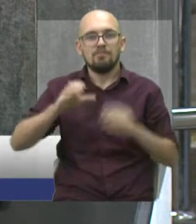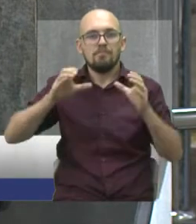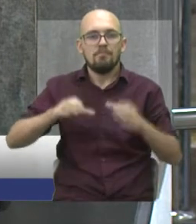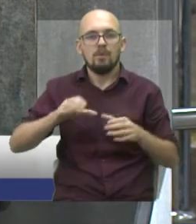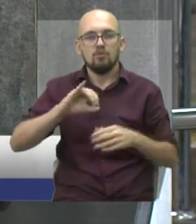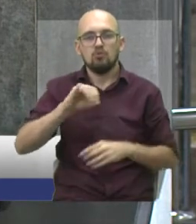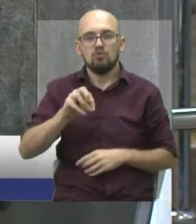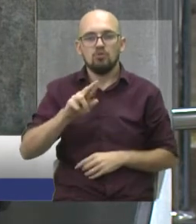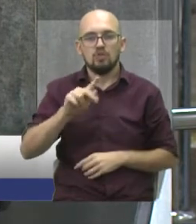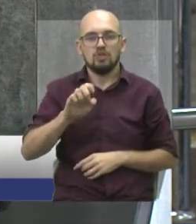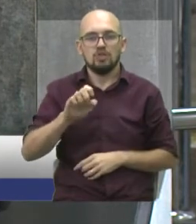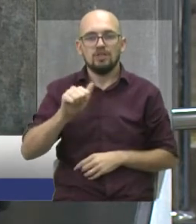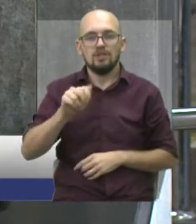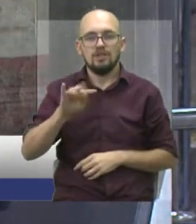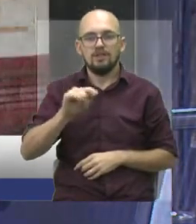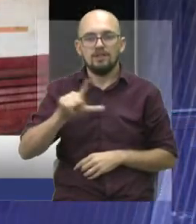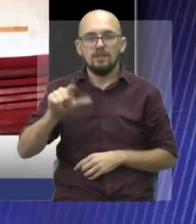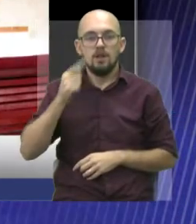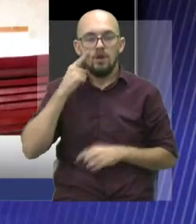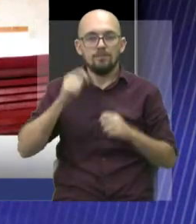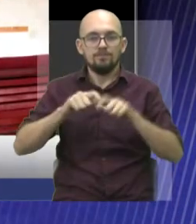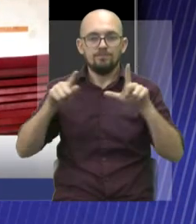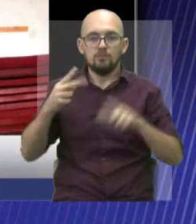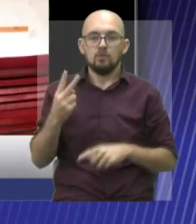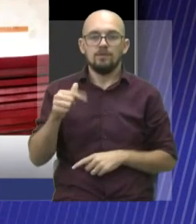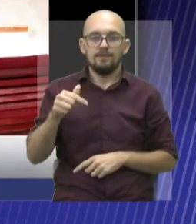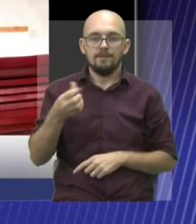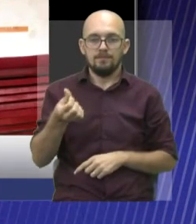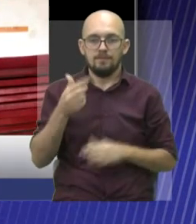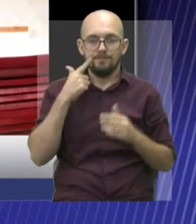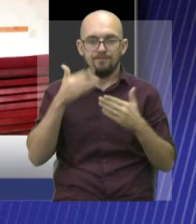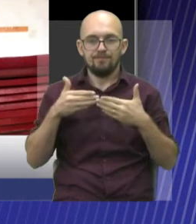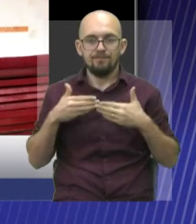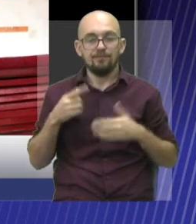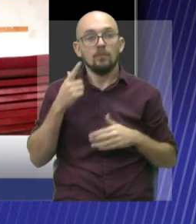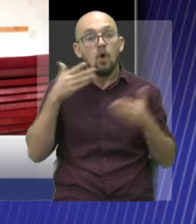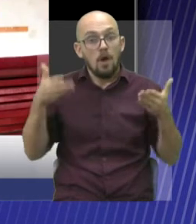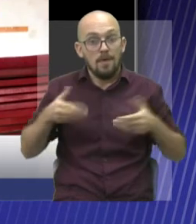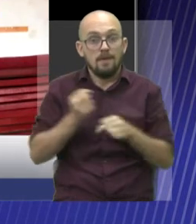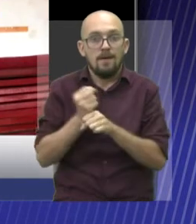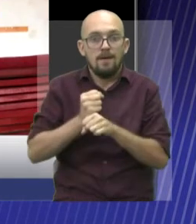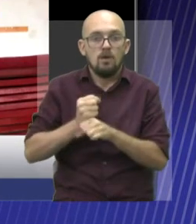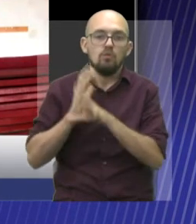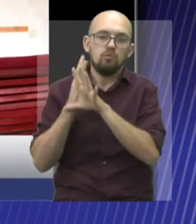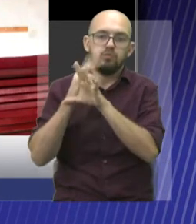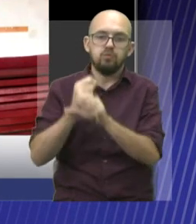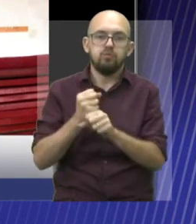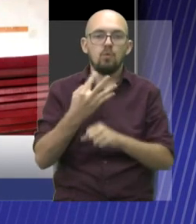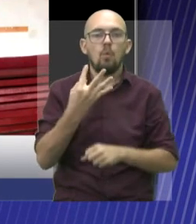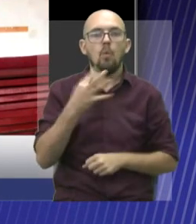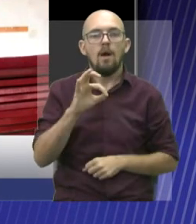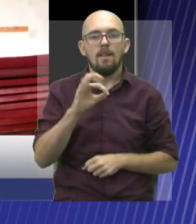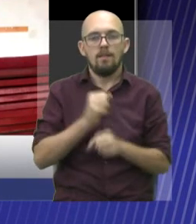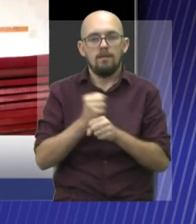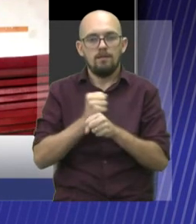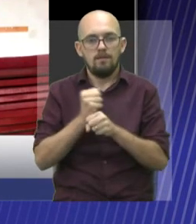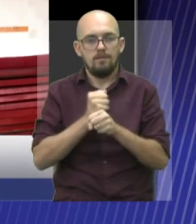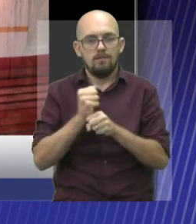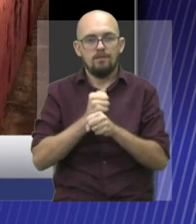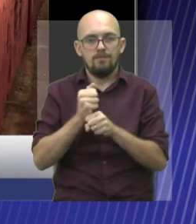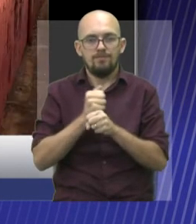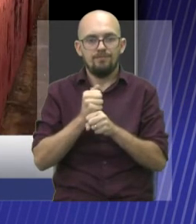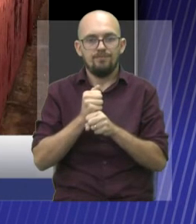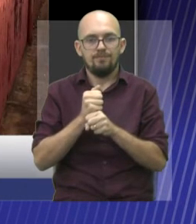pasta 276. Jorge Atala completa, nesse ano, 40 anos,